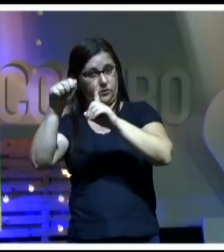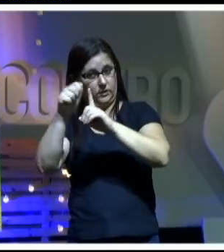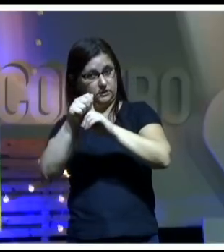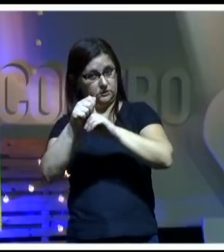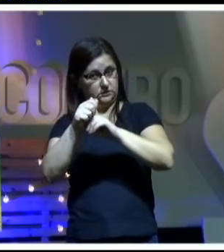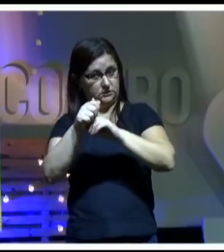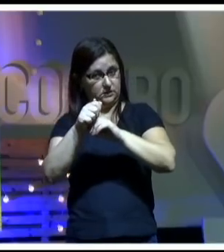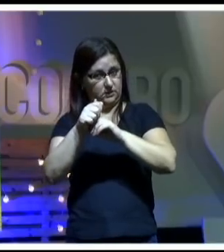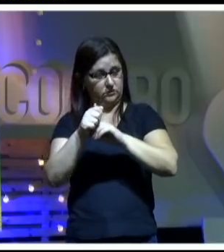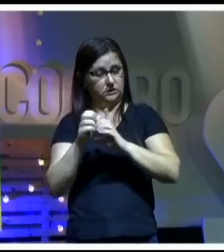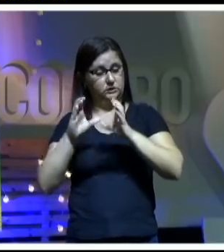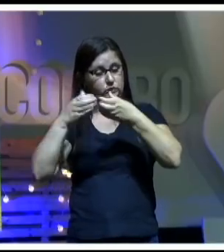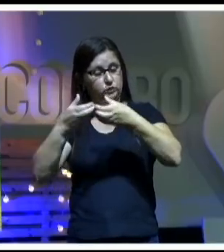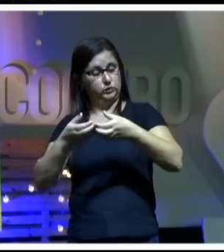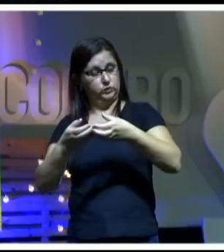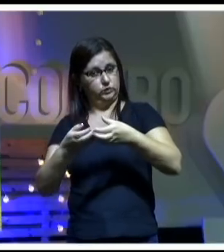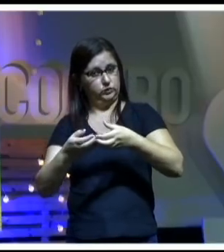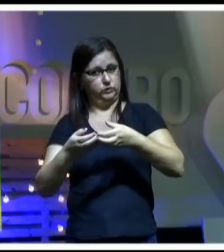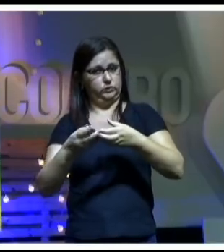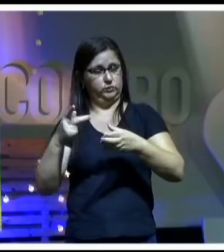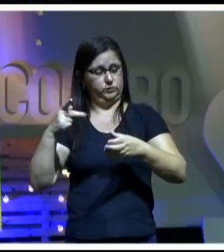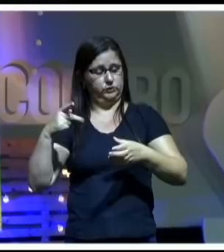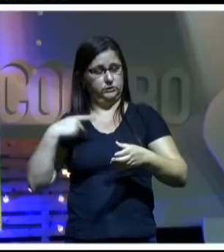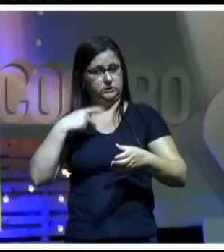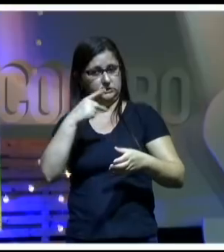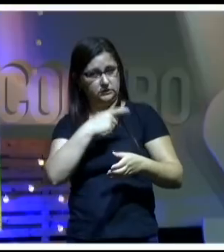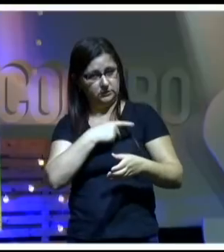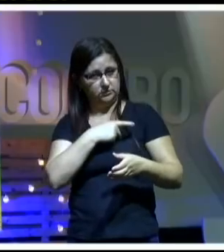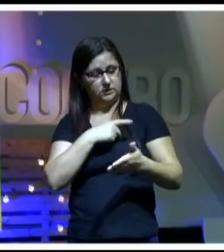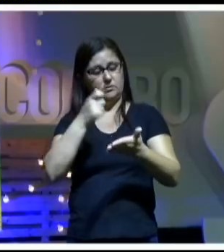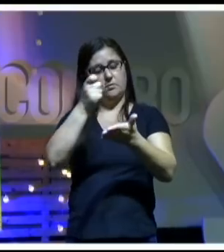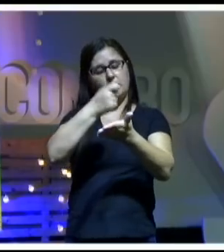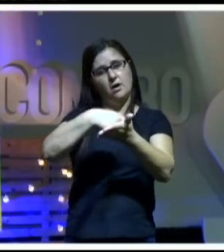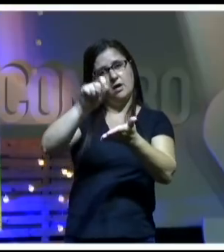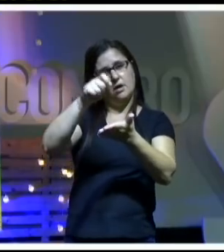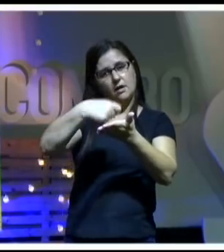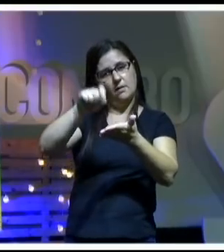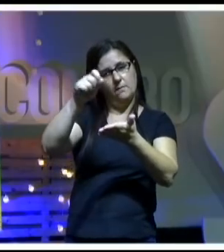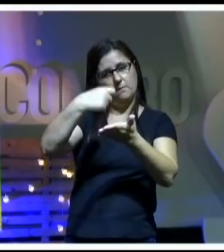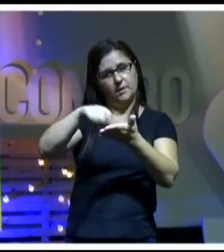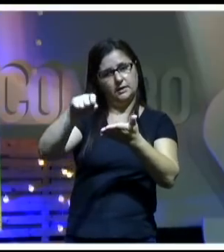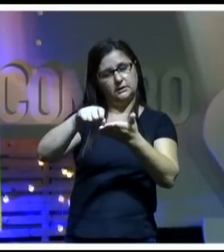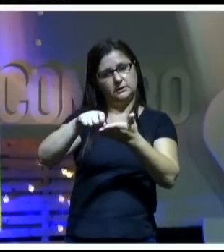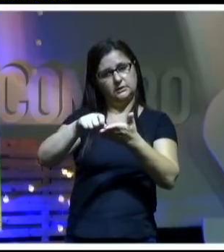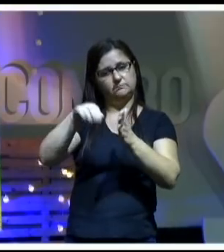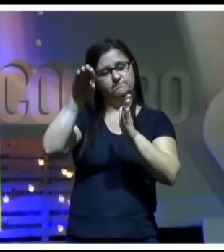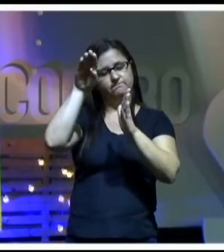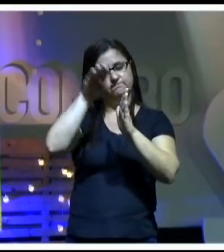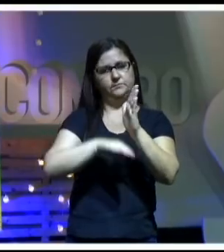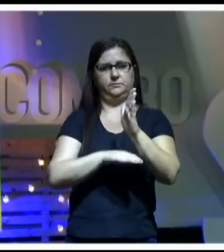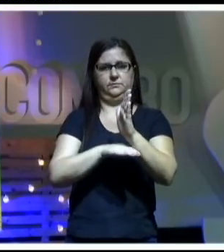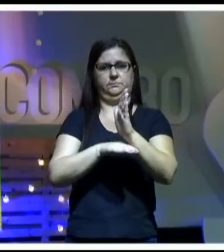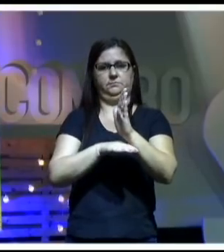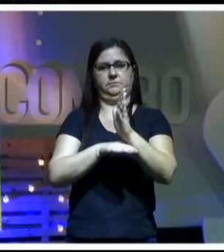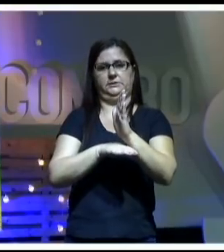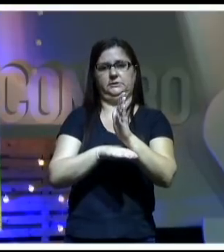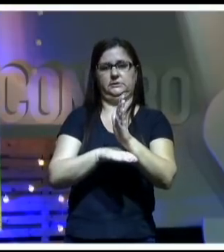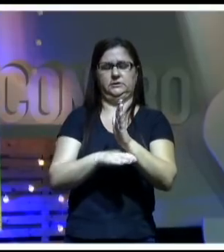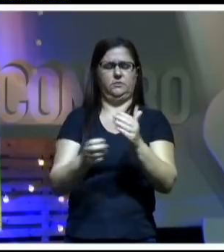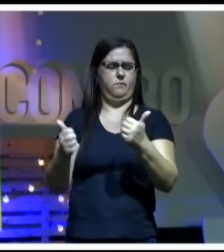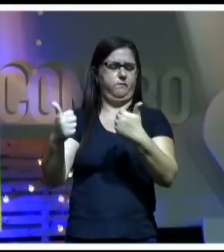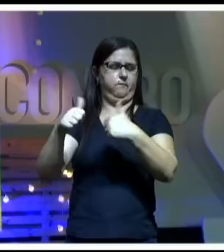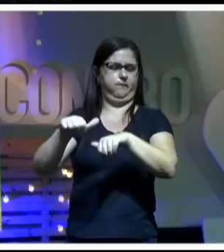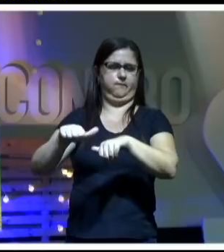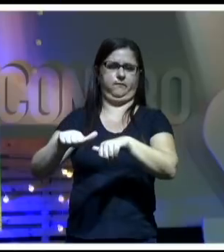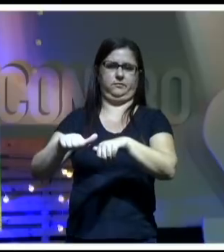dos estados unidos do canadá e ts a matrícula geral no seminário sofreu quase uma década de declínio antes de